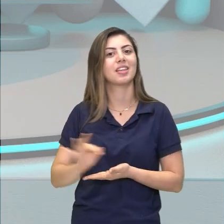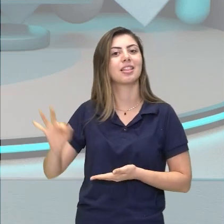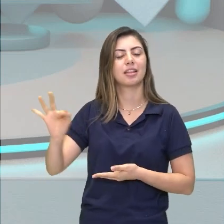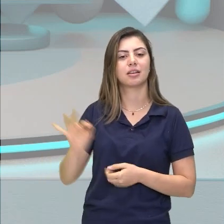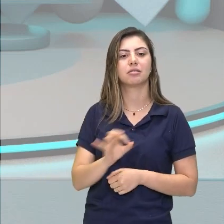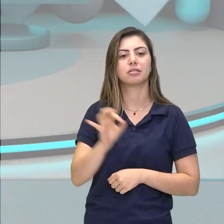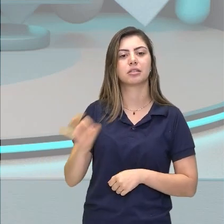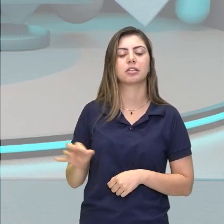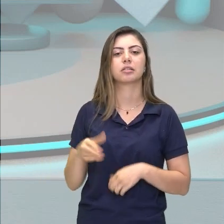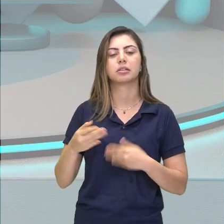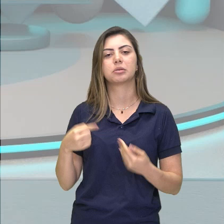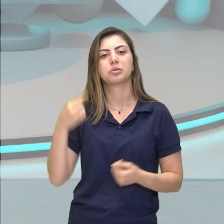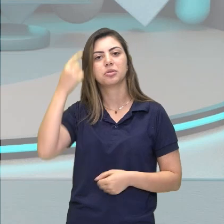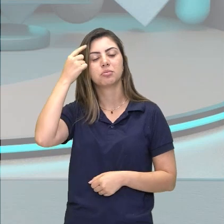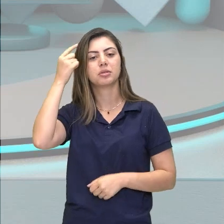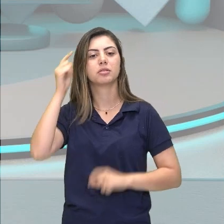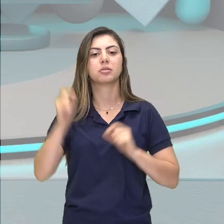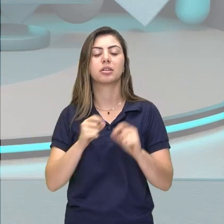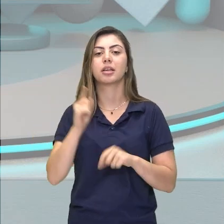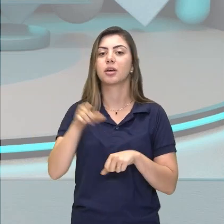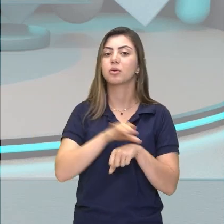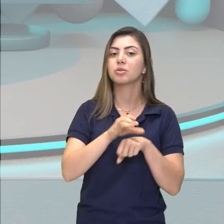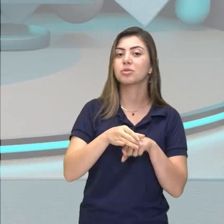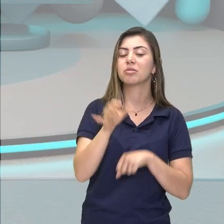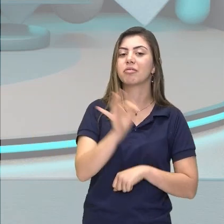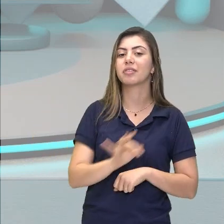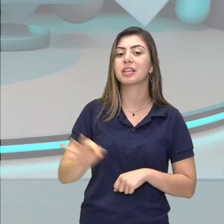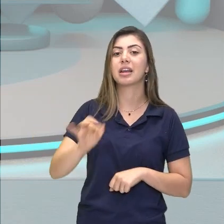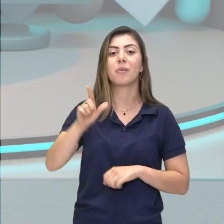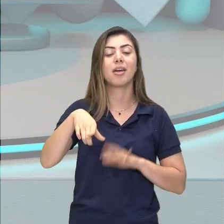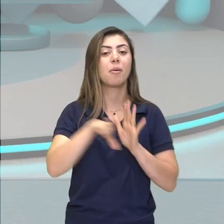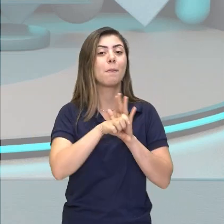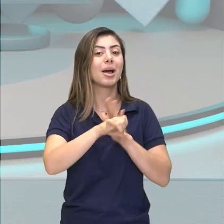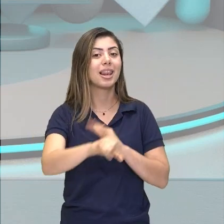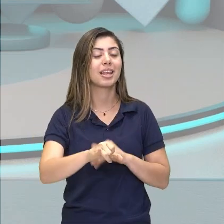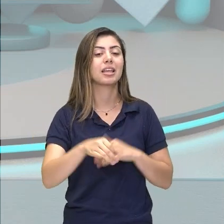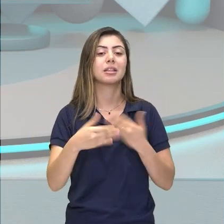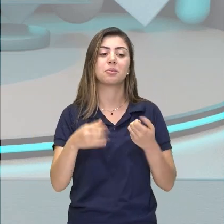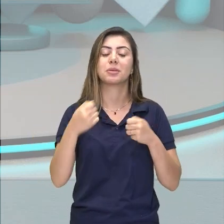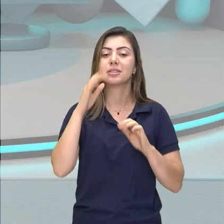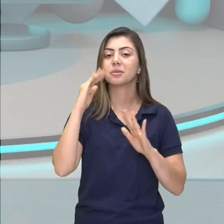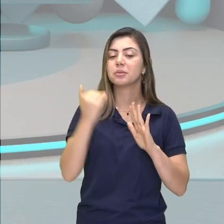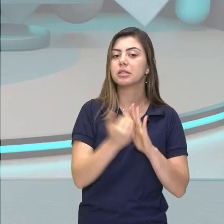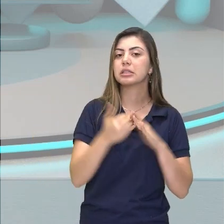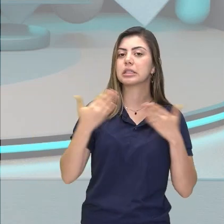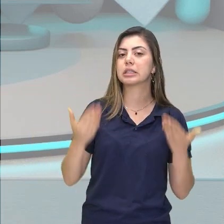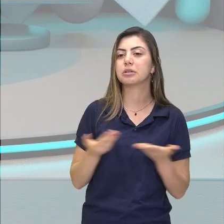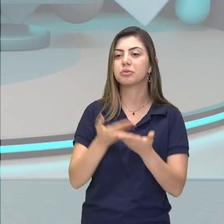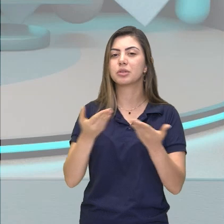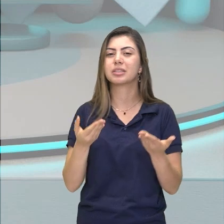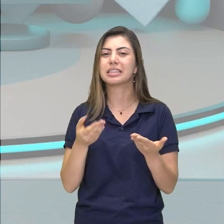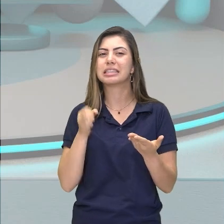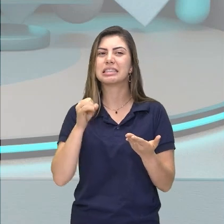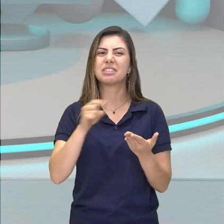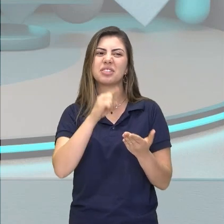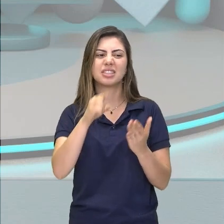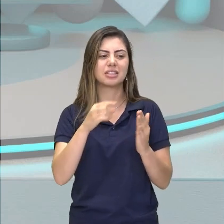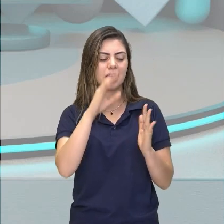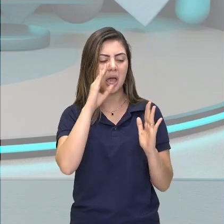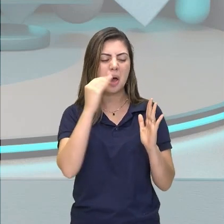gente pensa ali que a Constituição Federal é o quê? É uma lei e que ela deve ser seguida. A partir do momento que você desrespeita